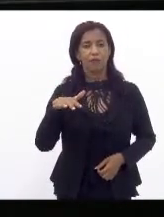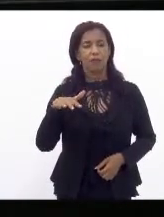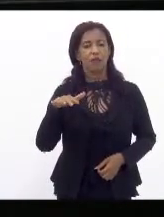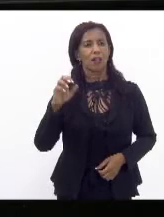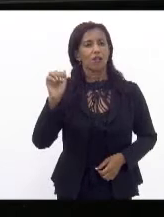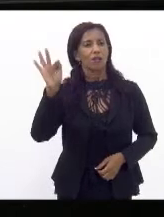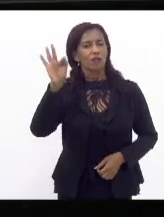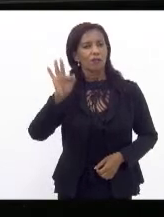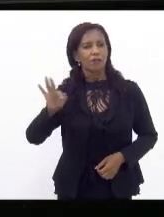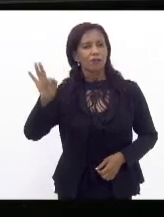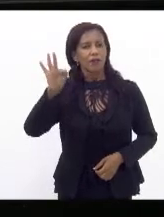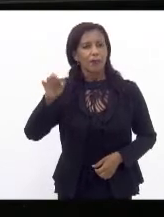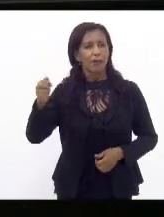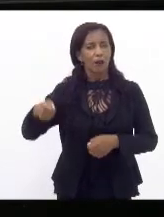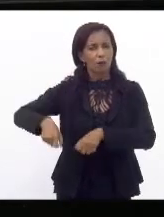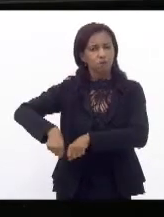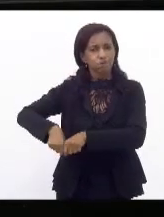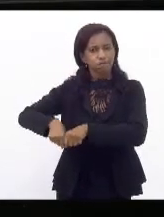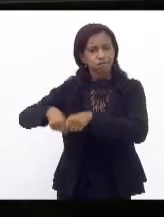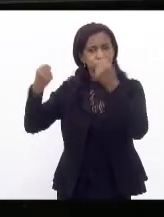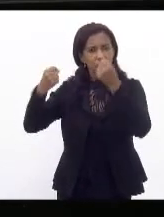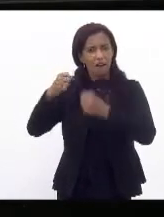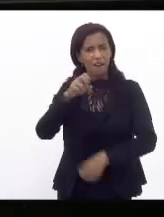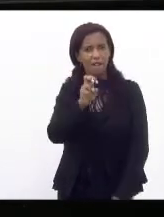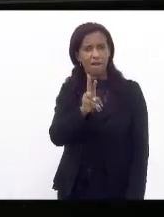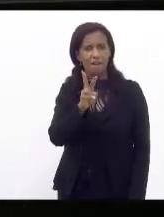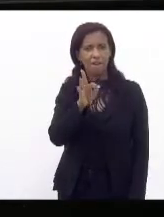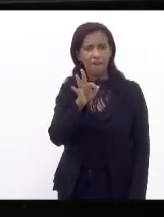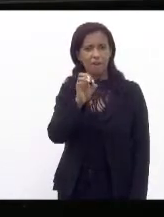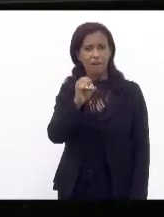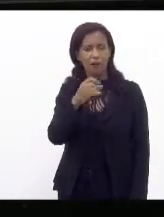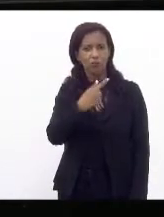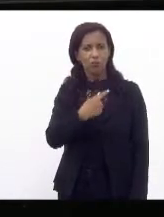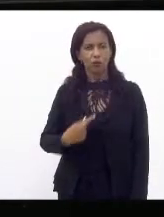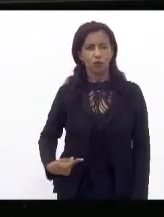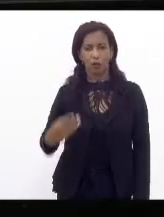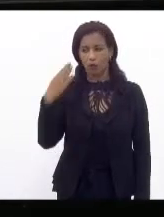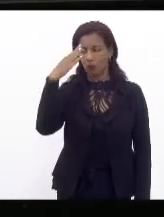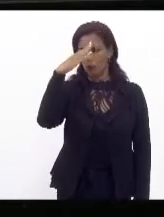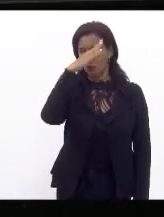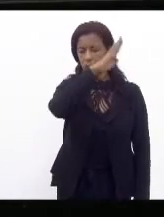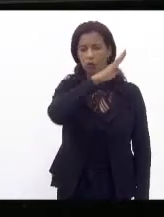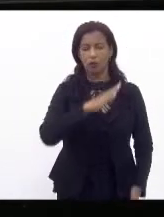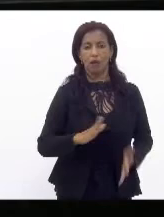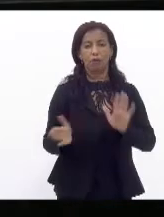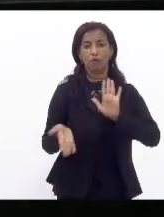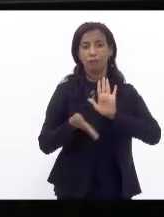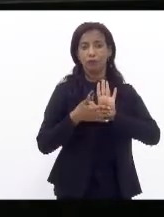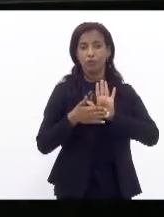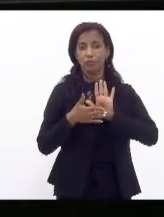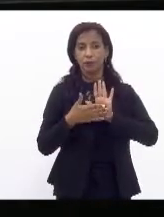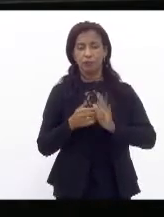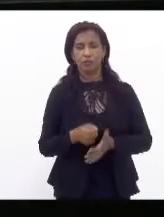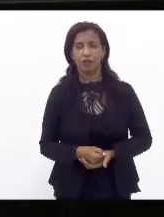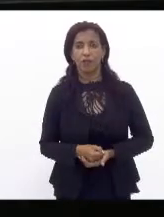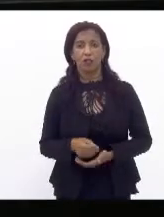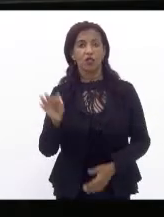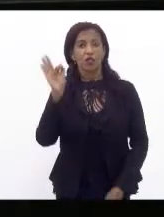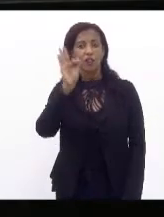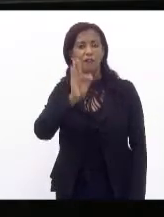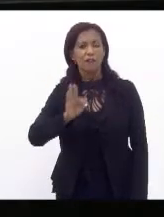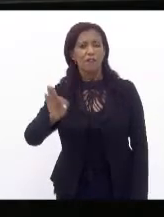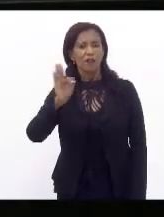e derrubar o veto do governo Bolsonaro à proposta de